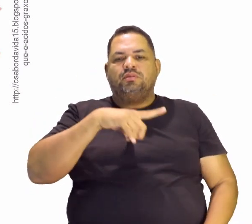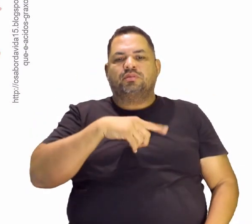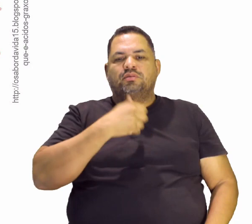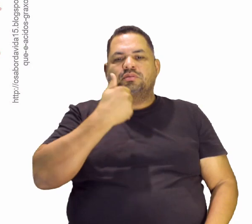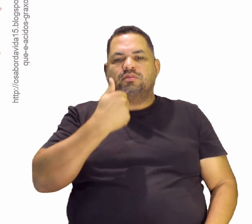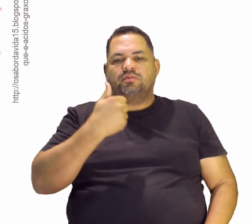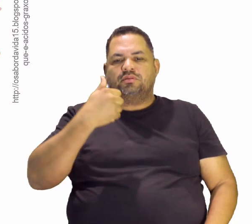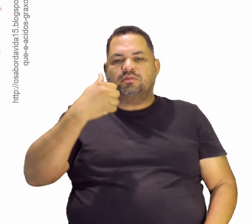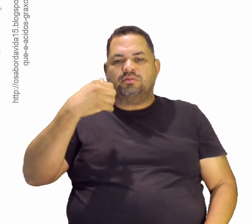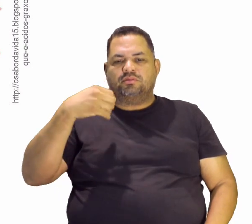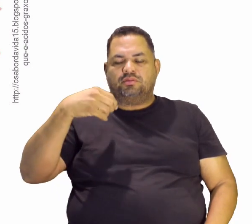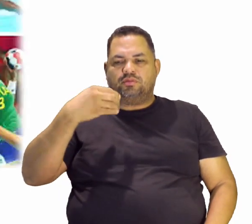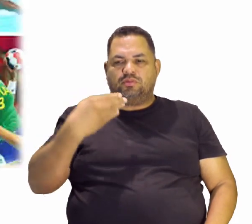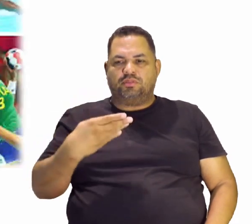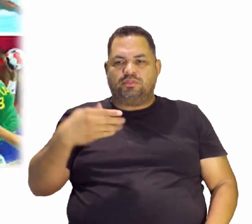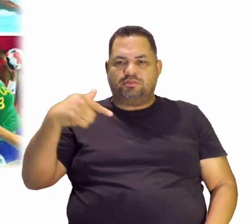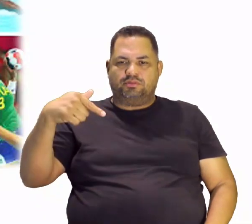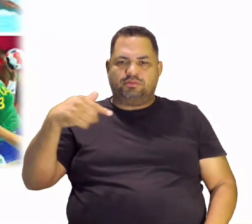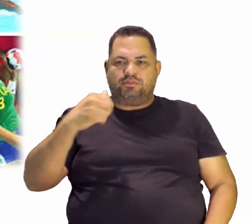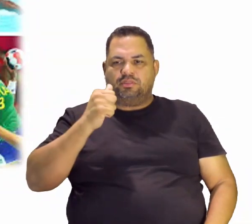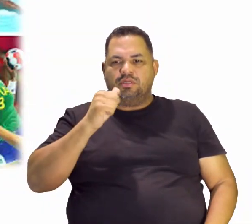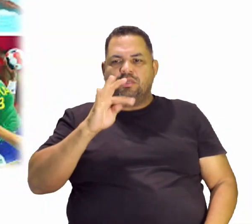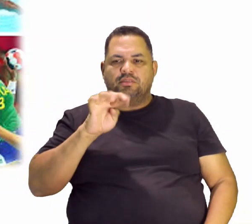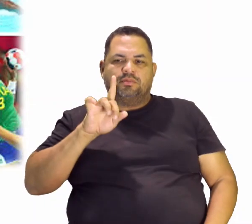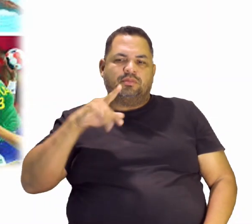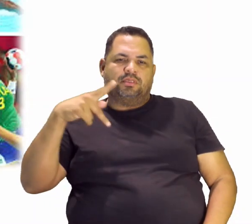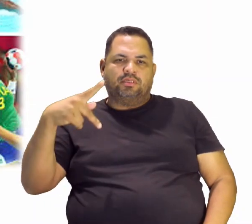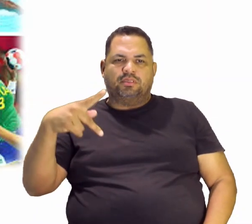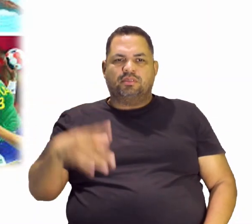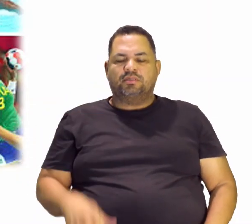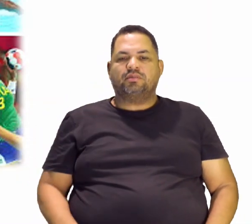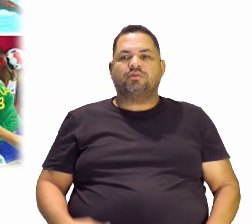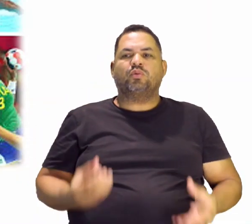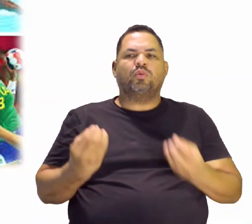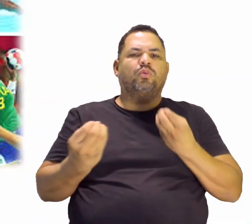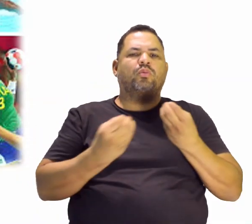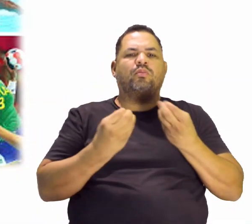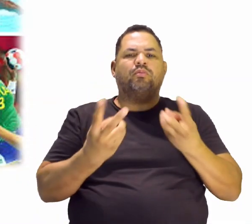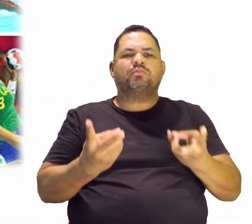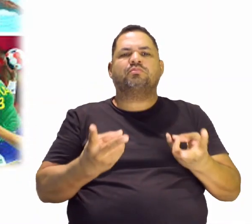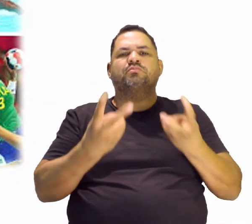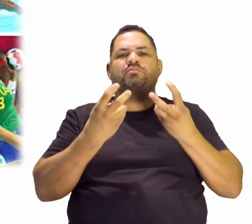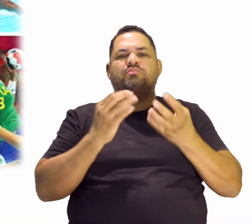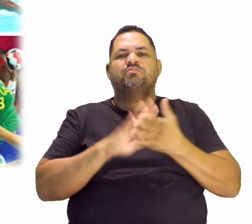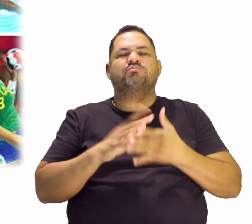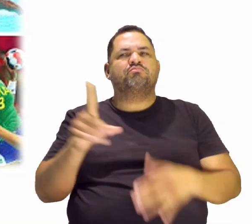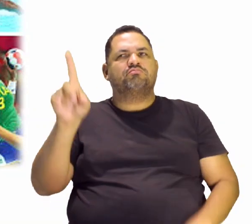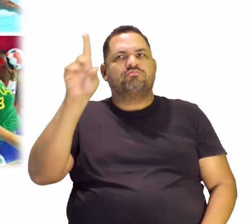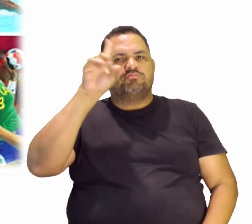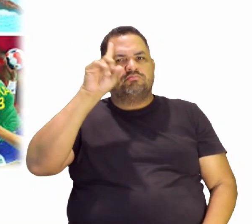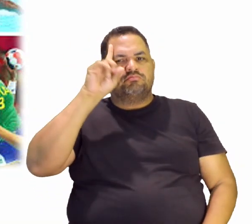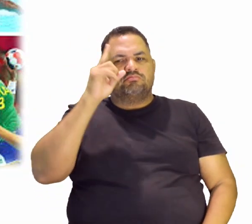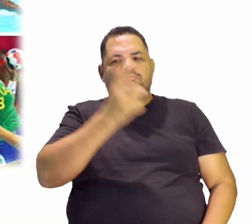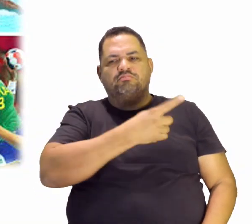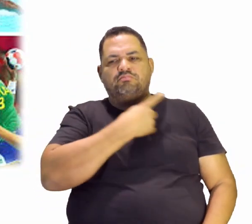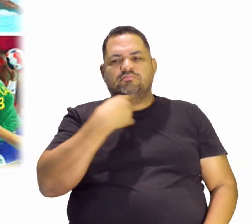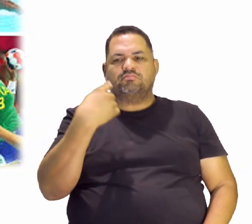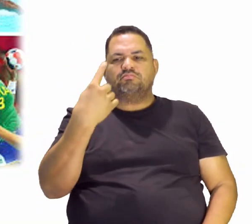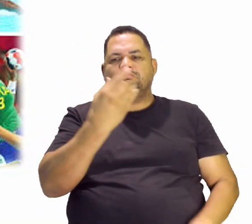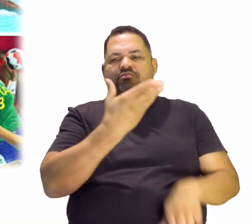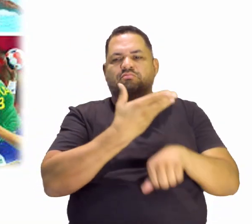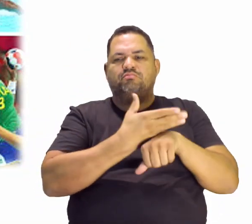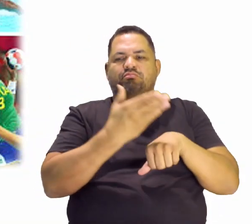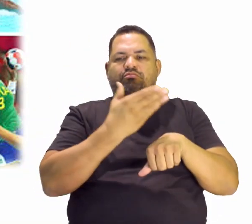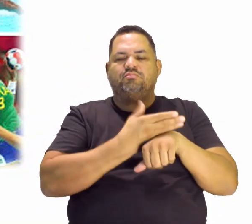147 ATPs. E aí, como que a gente consegue perceber isso aí no dia a dia, né, nas nossas atividades práticas,